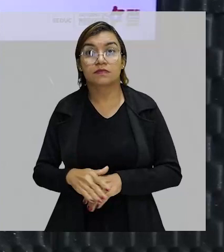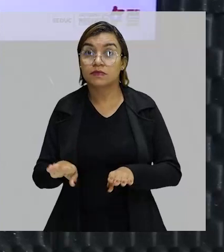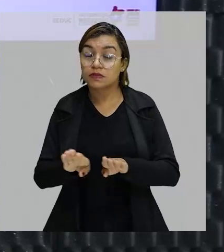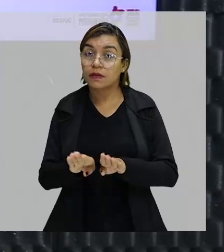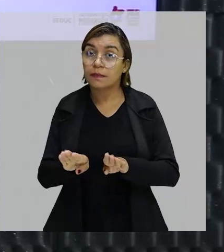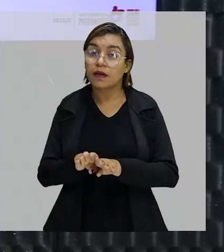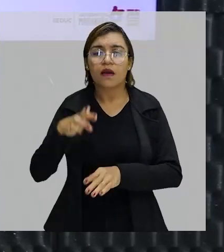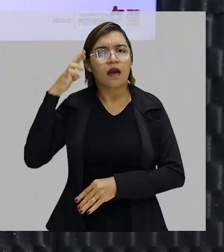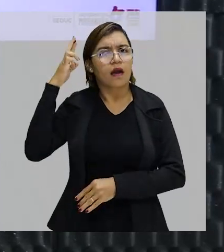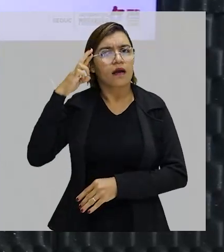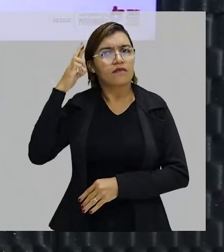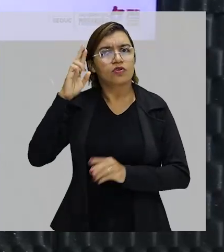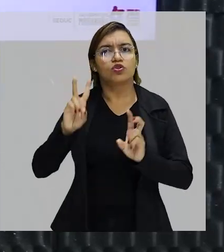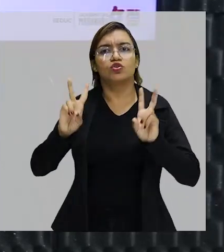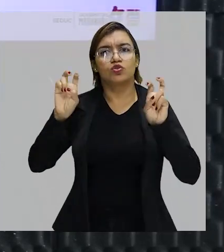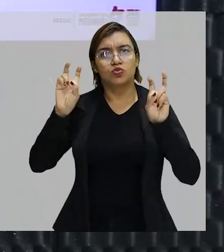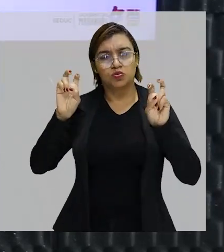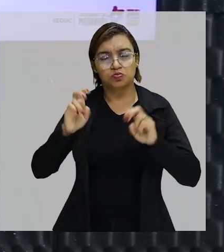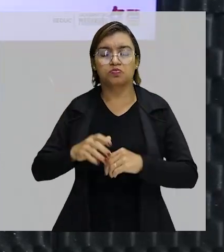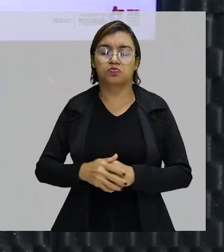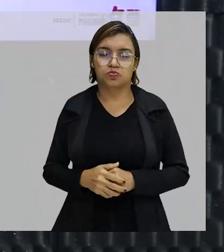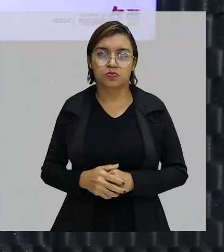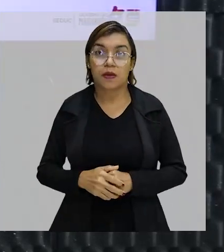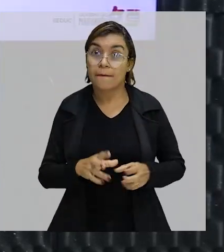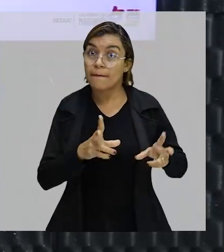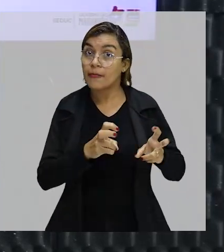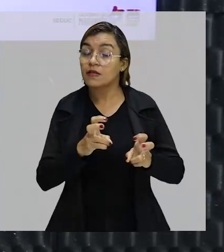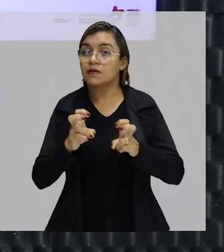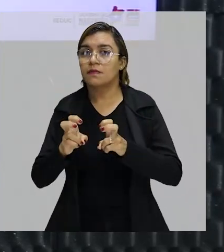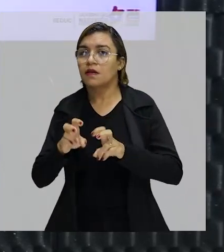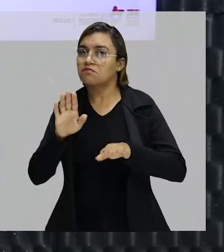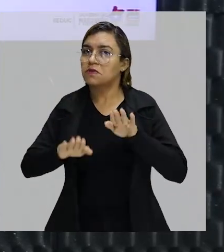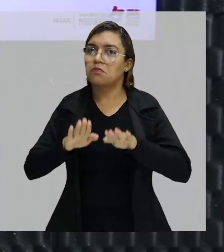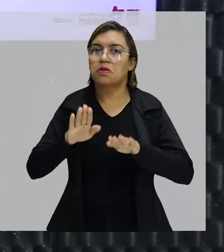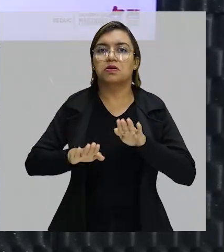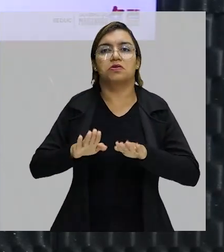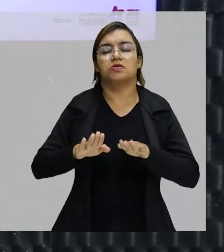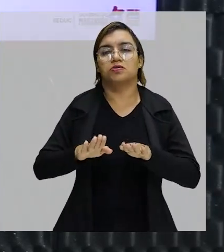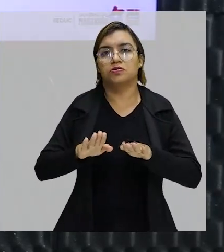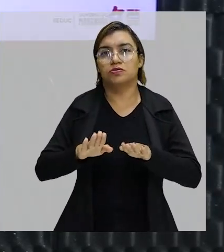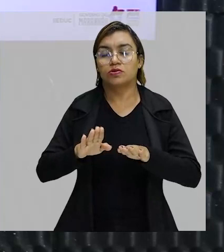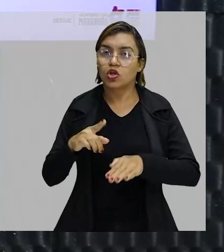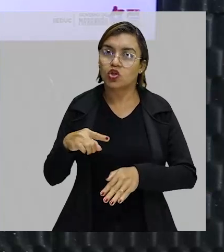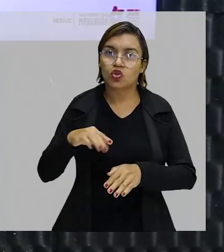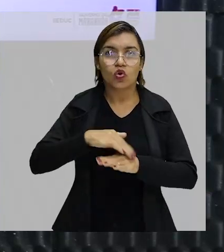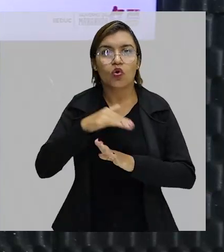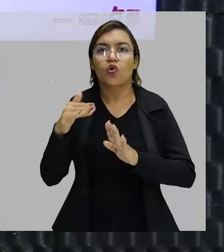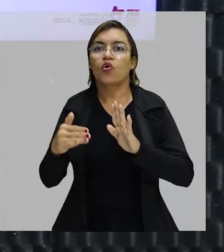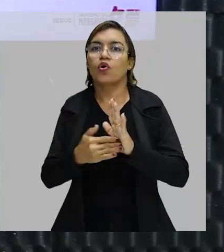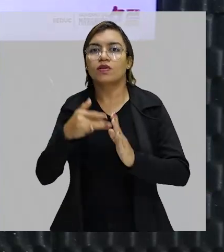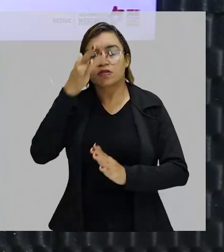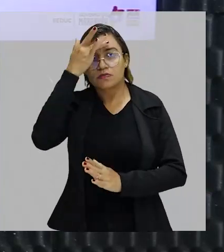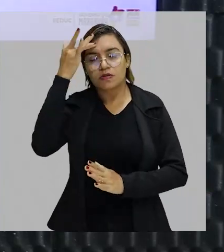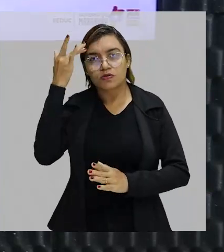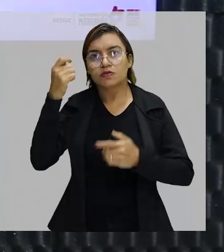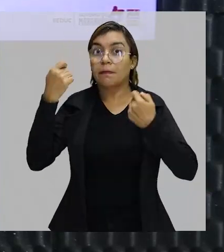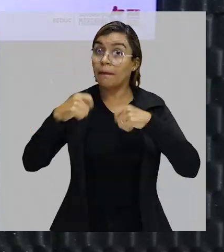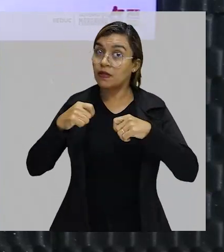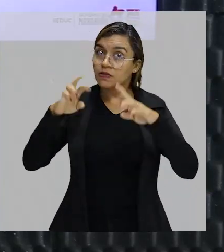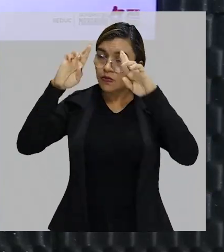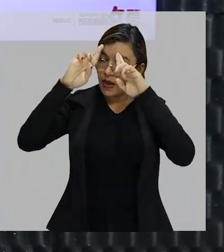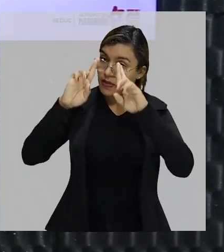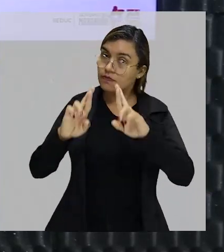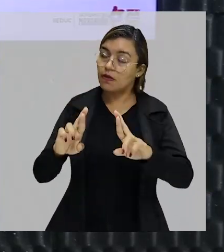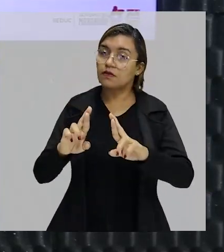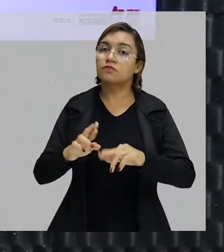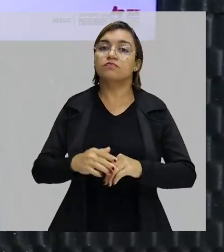também refletir sobre o assunto e perceber que, independente de qualquer coisa, todas as pessoas merecem respeito.